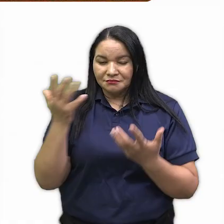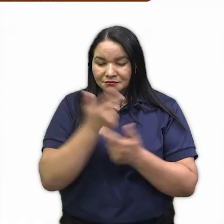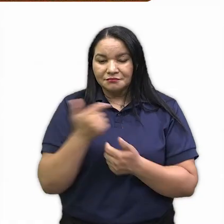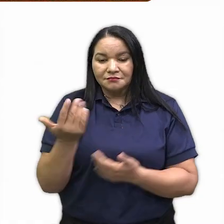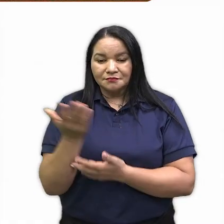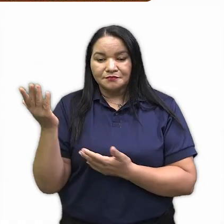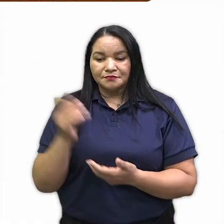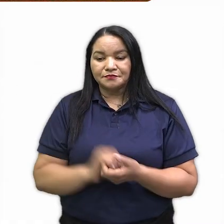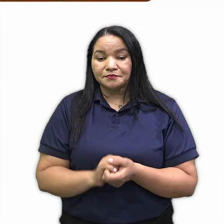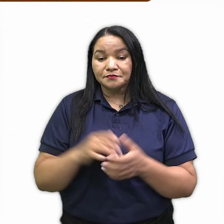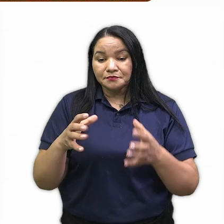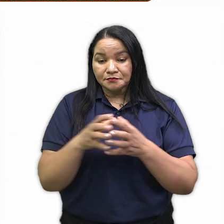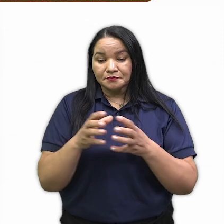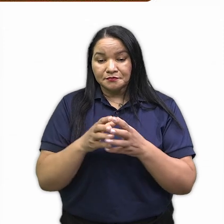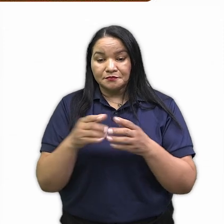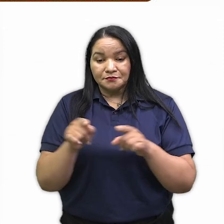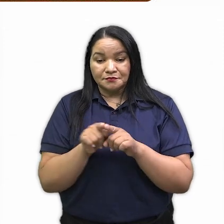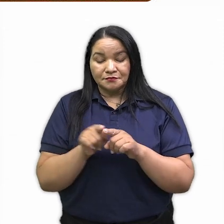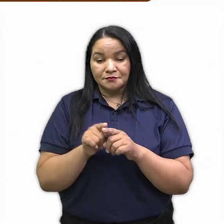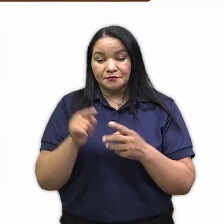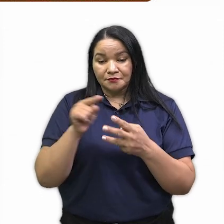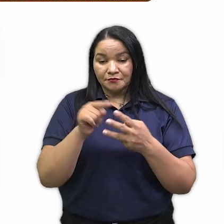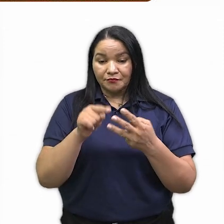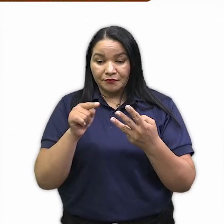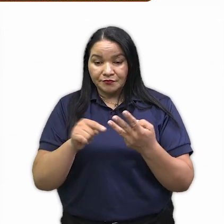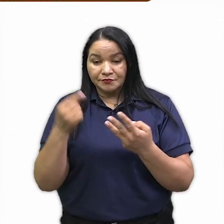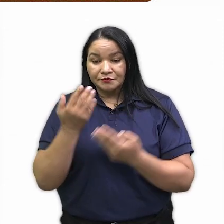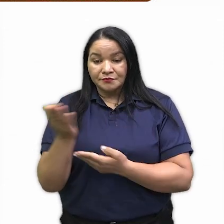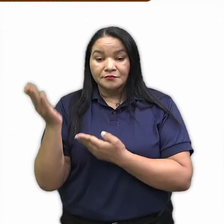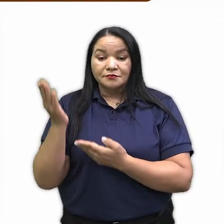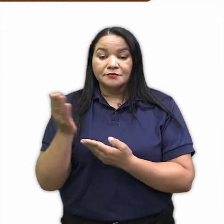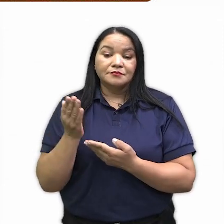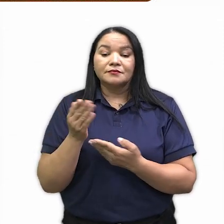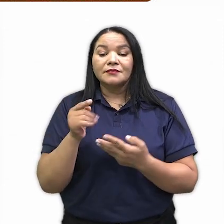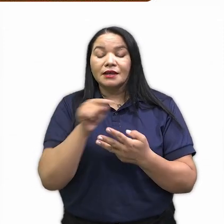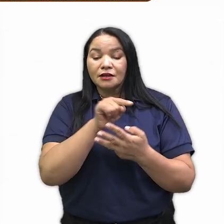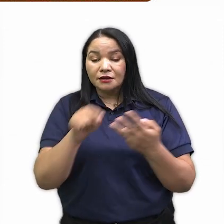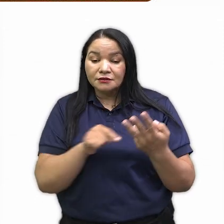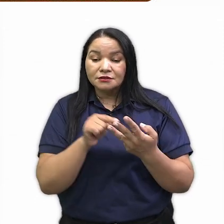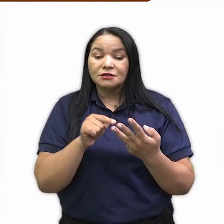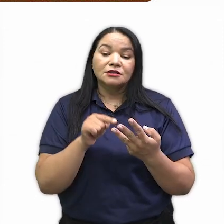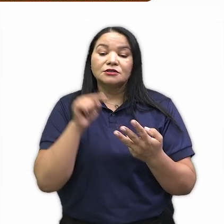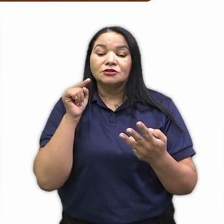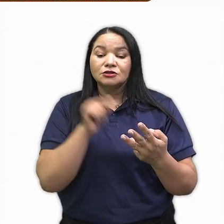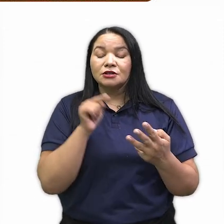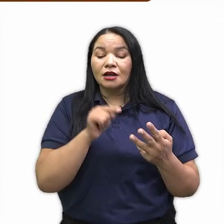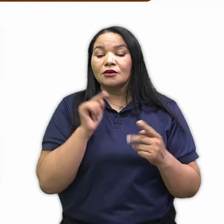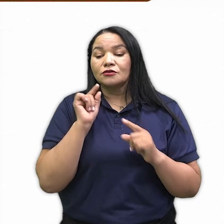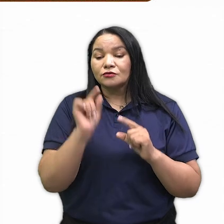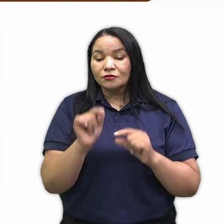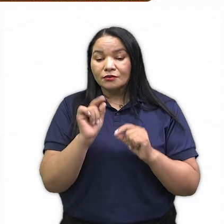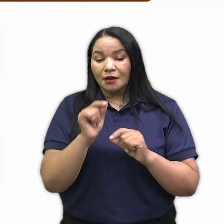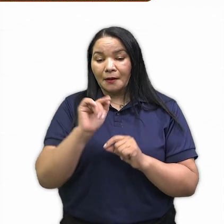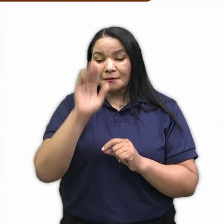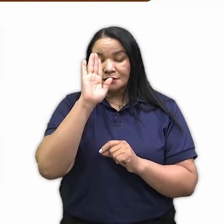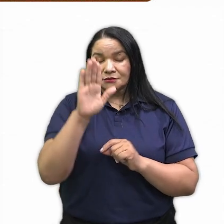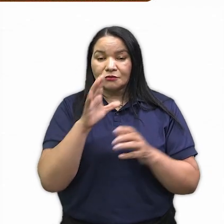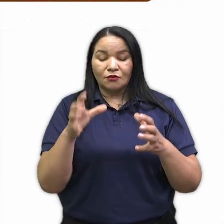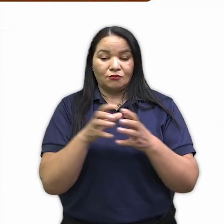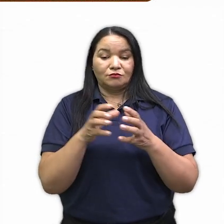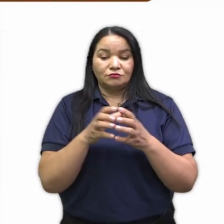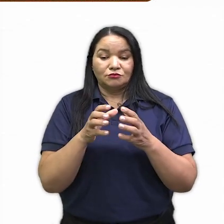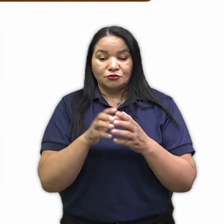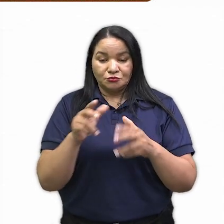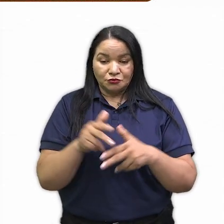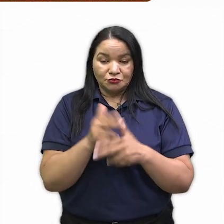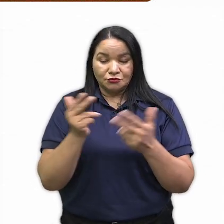os polinésios, os melanésios e os micronésios, né, os polinésios vão ser aí um dos principais grupos